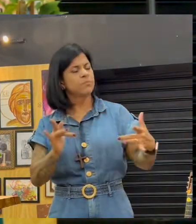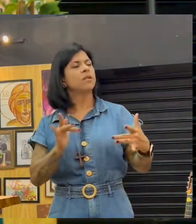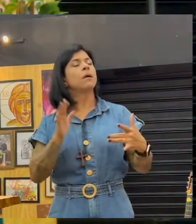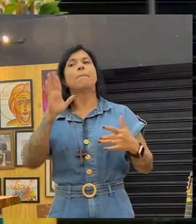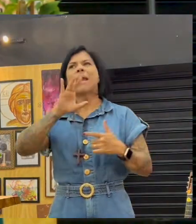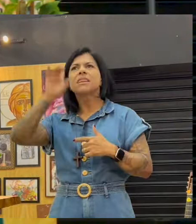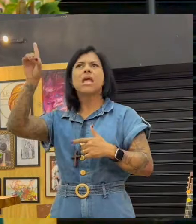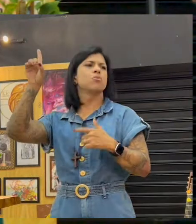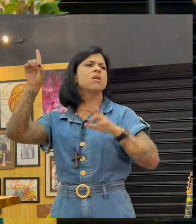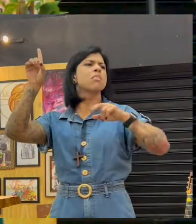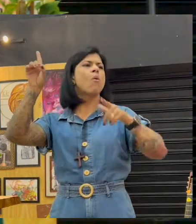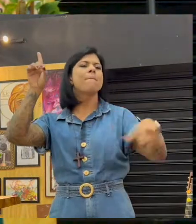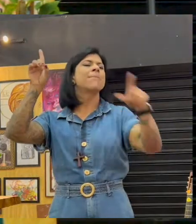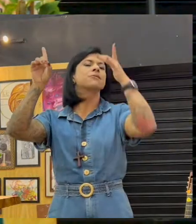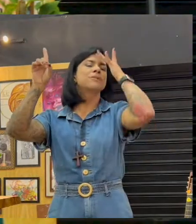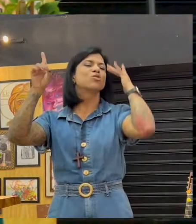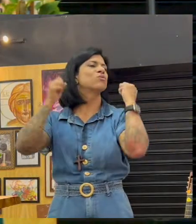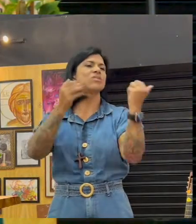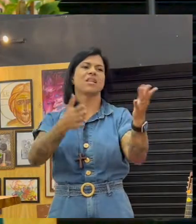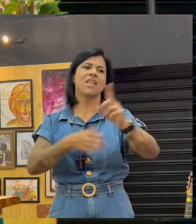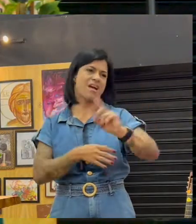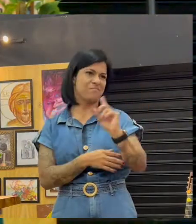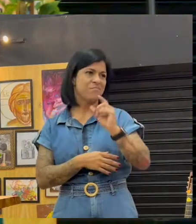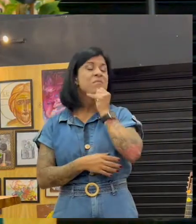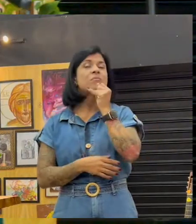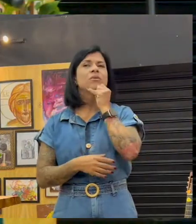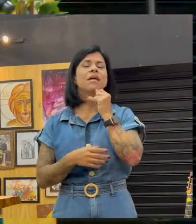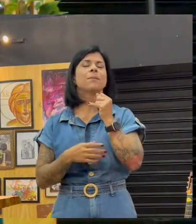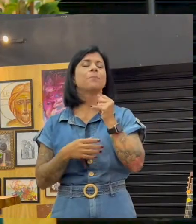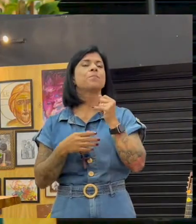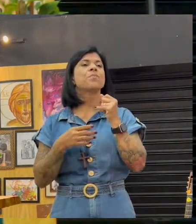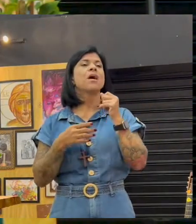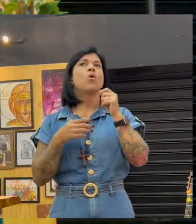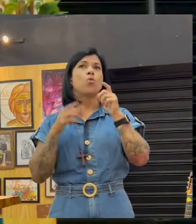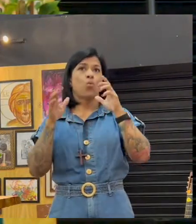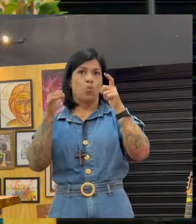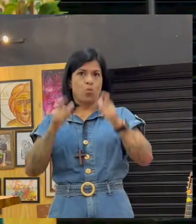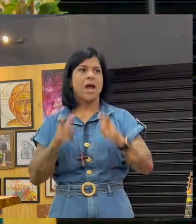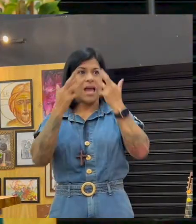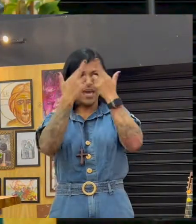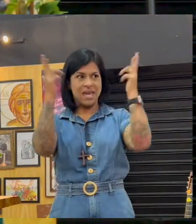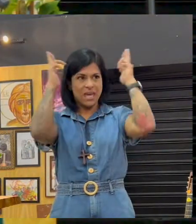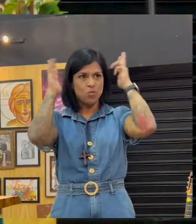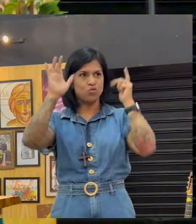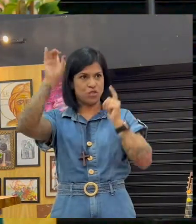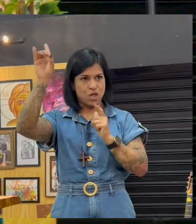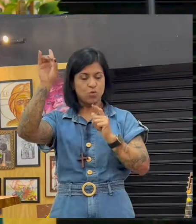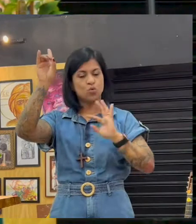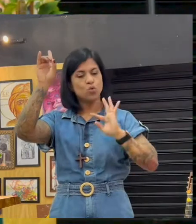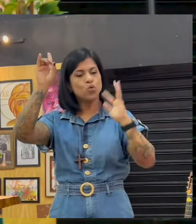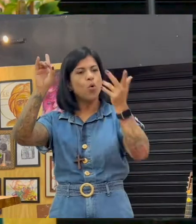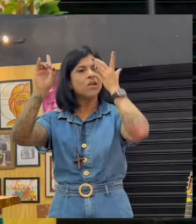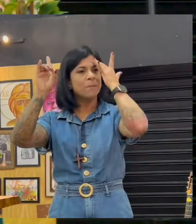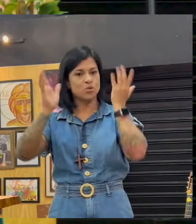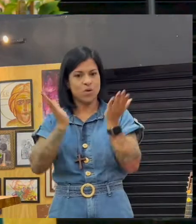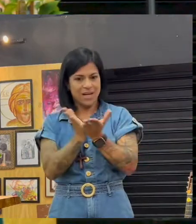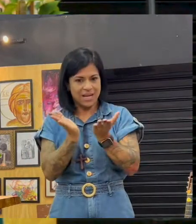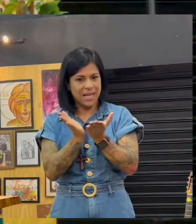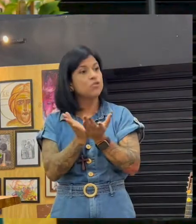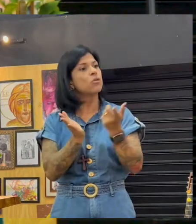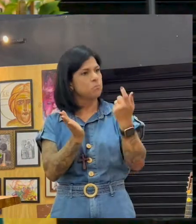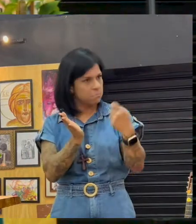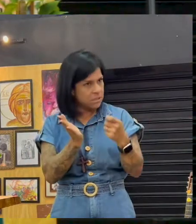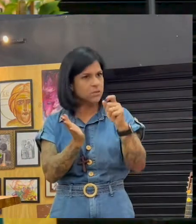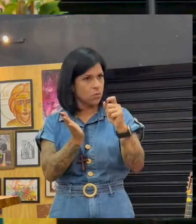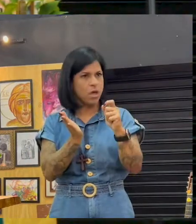e não para os homens. No reino de Deus, no reino de Cristo, todo cristão é um missionário em tempo